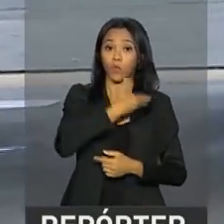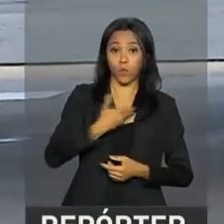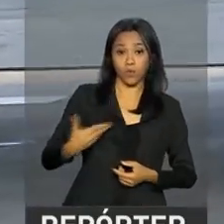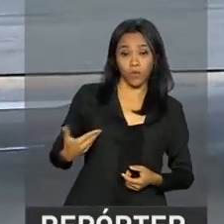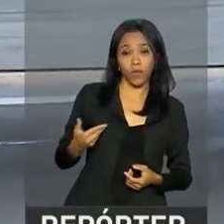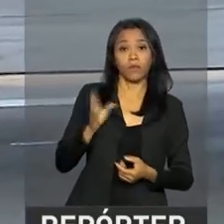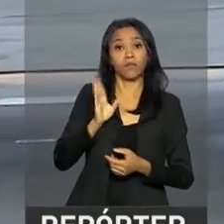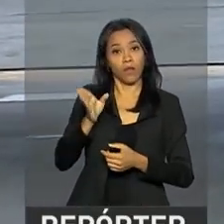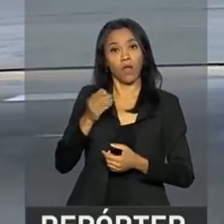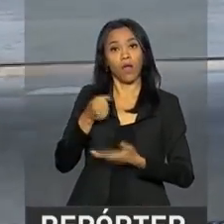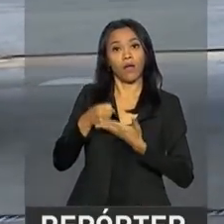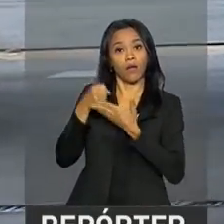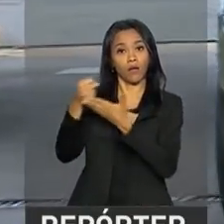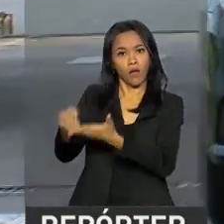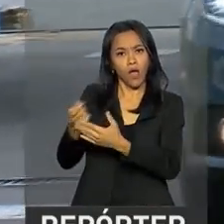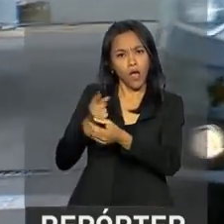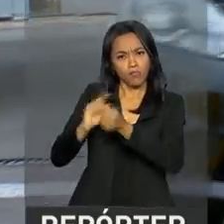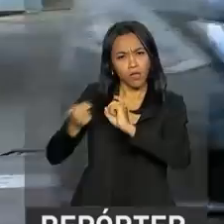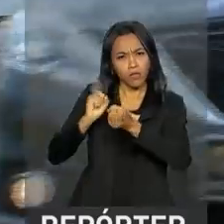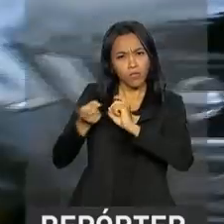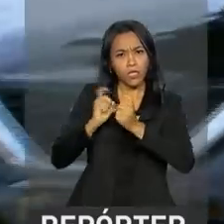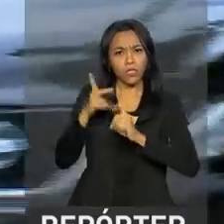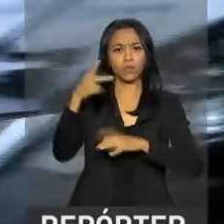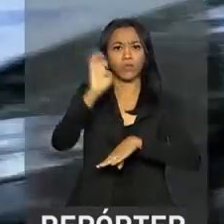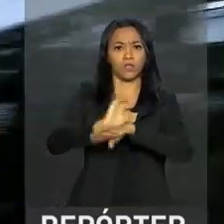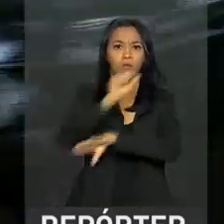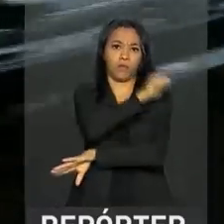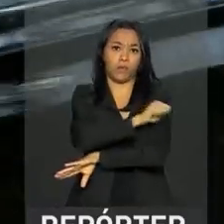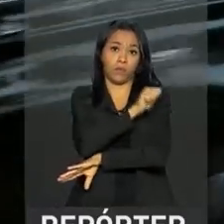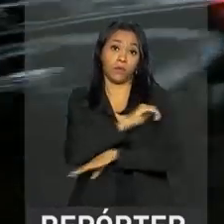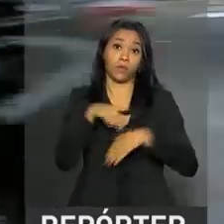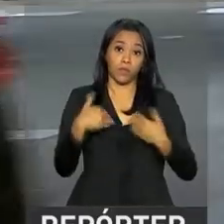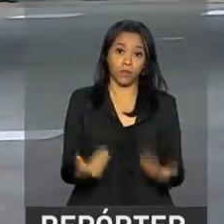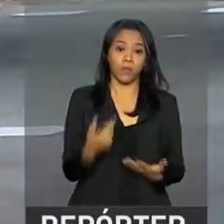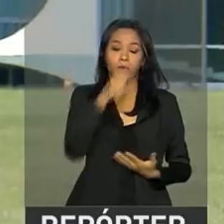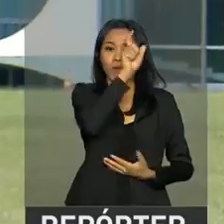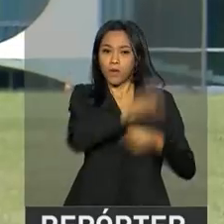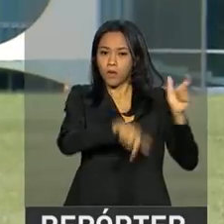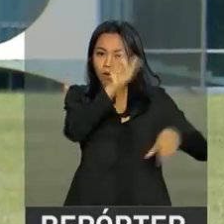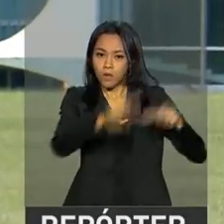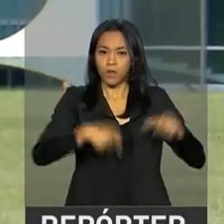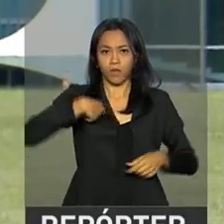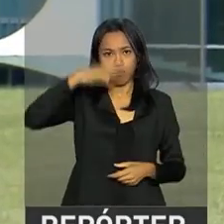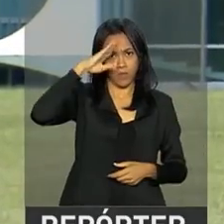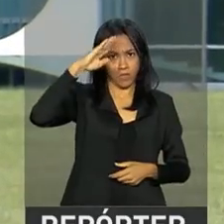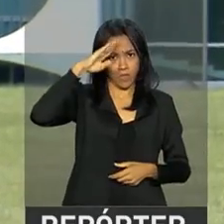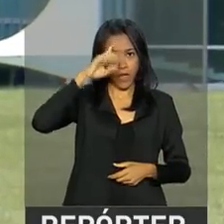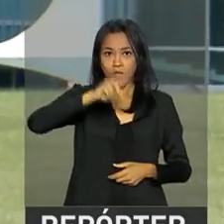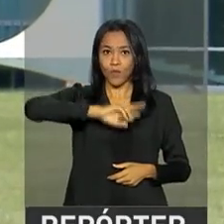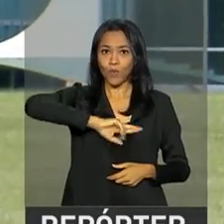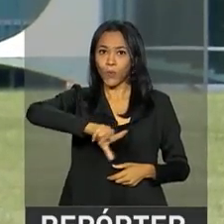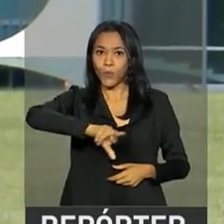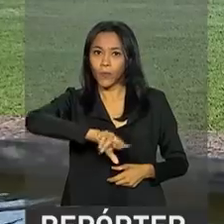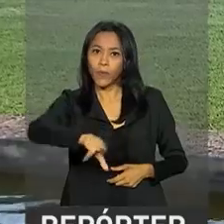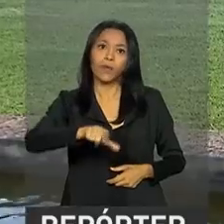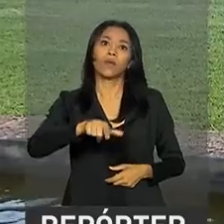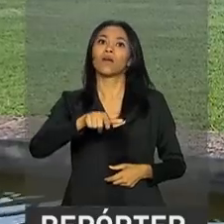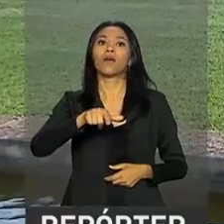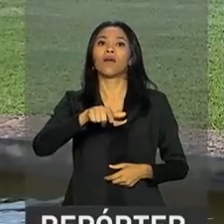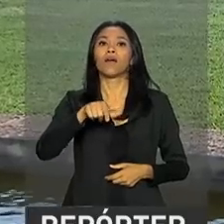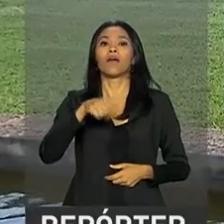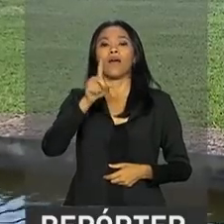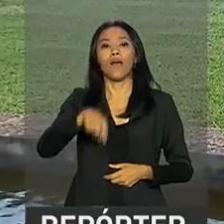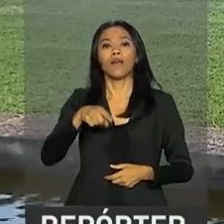da segurança pública no rio de janeiro a atuação dos militares não está a cargo do interventor e